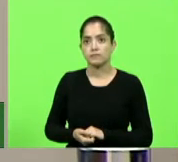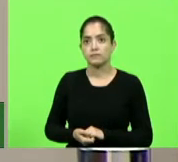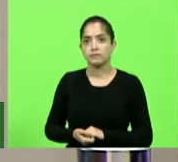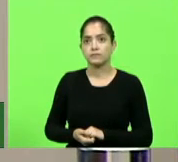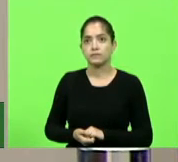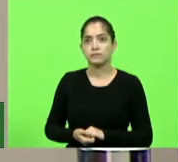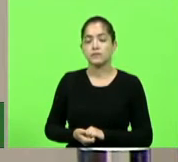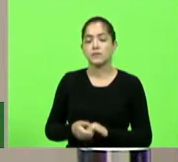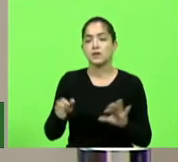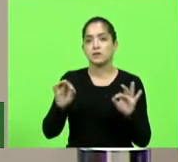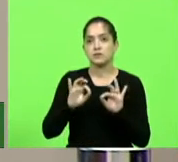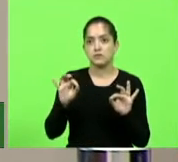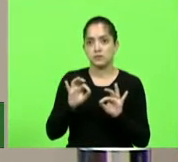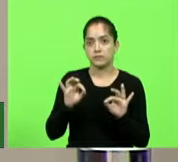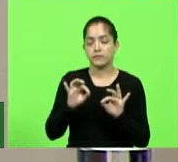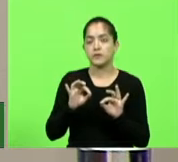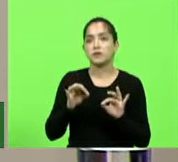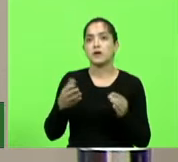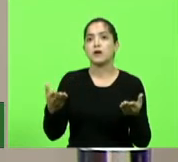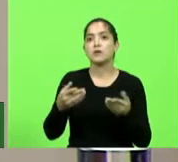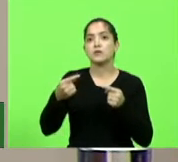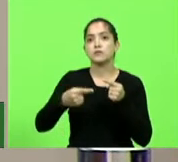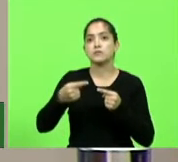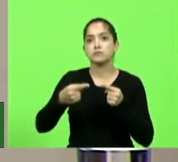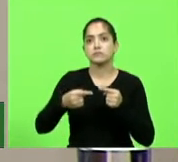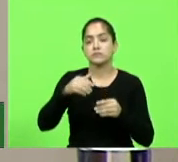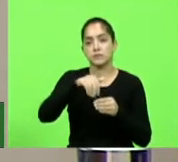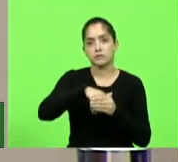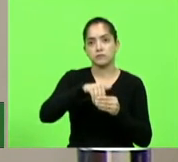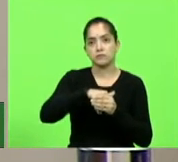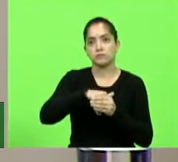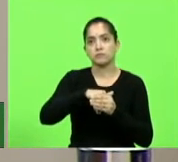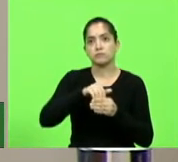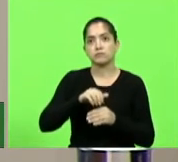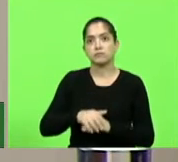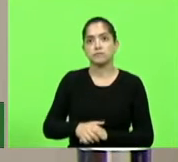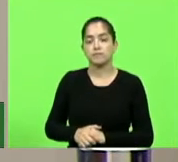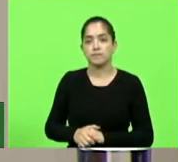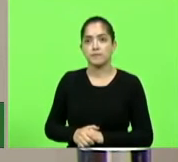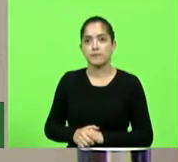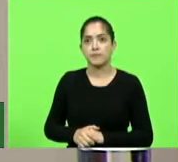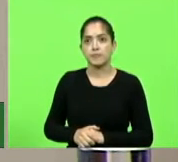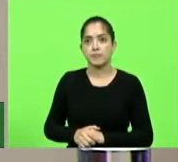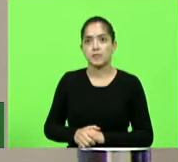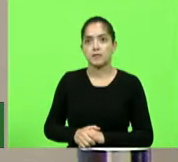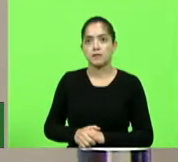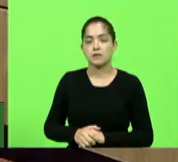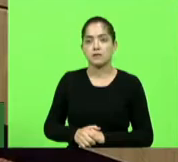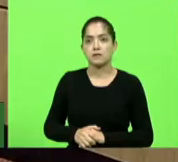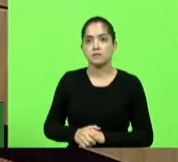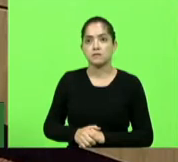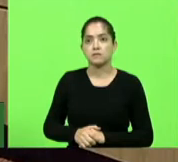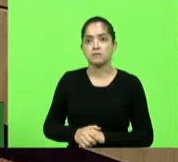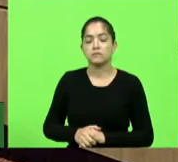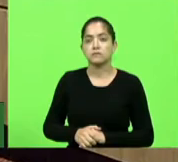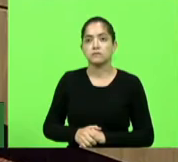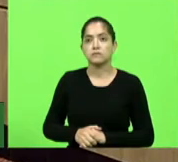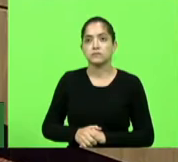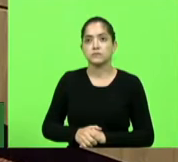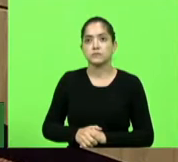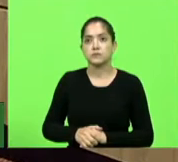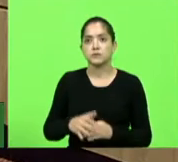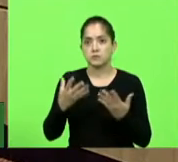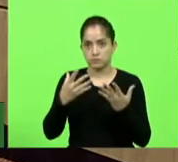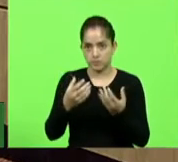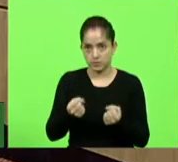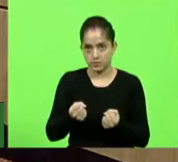Não havendo mais quem queira discutir, em votação, deputados que aprovam... Presidente, só quero fazer declaração de voto. Deputados que aprovam,